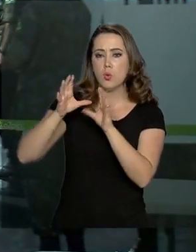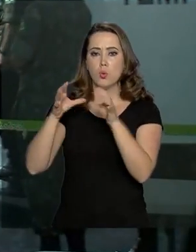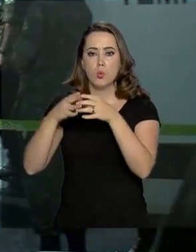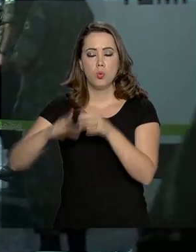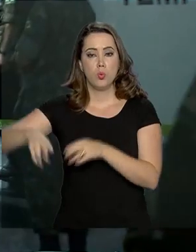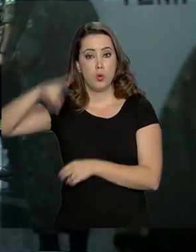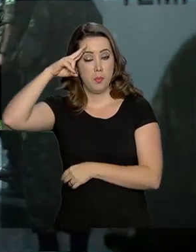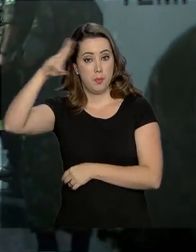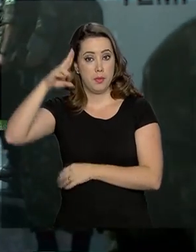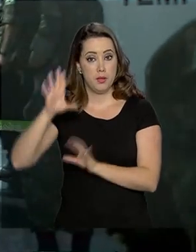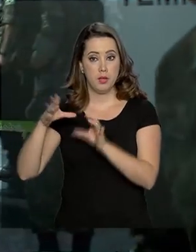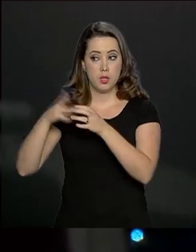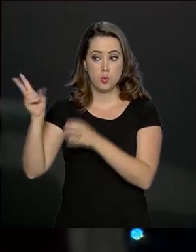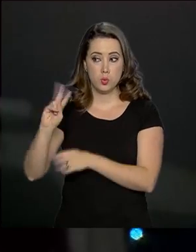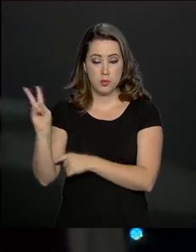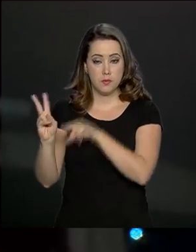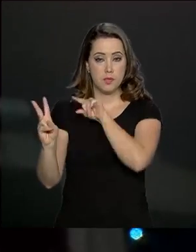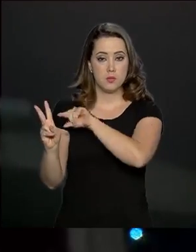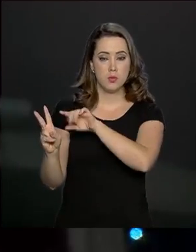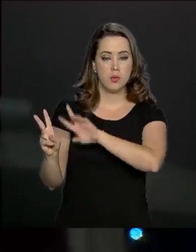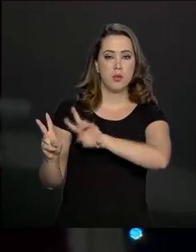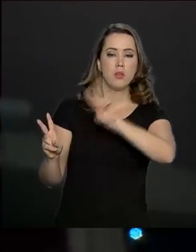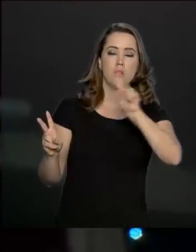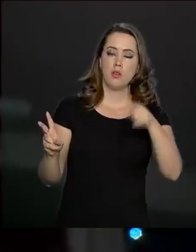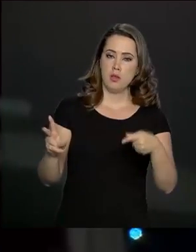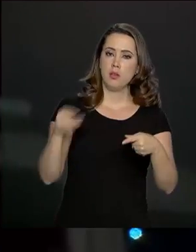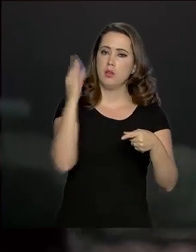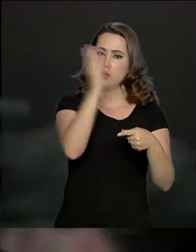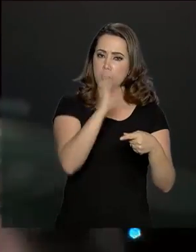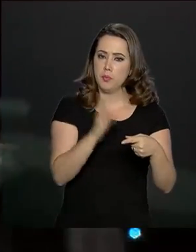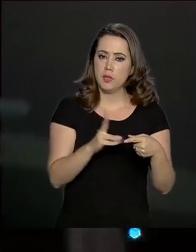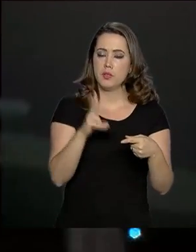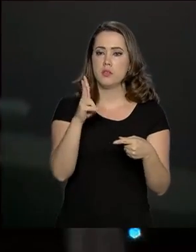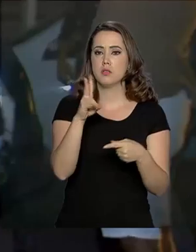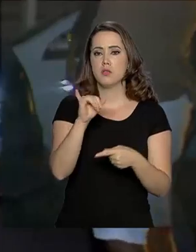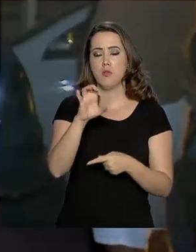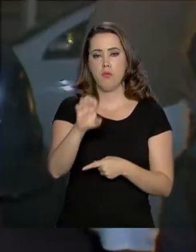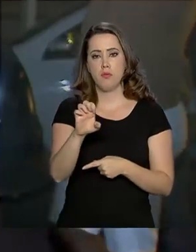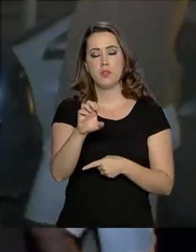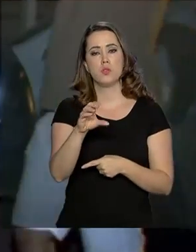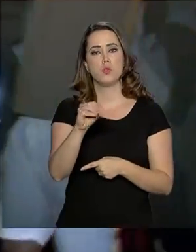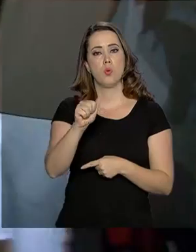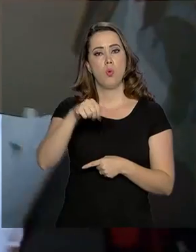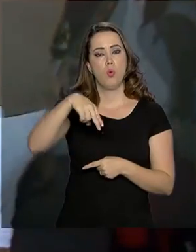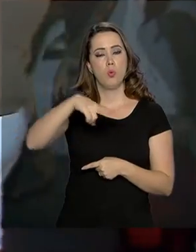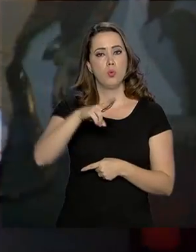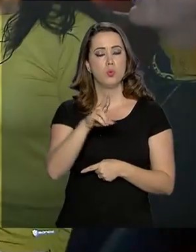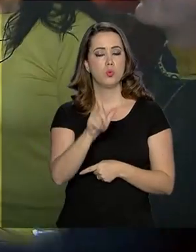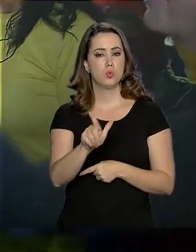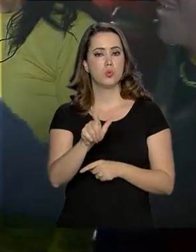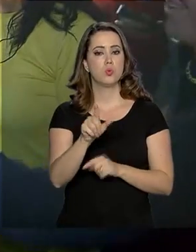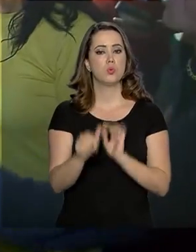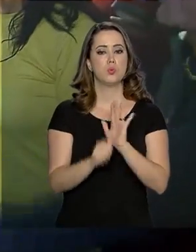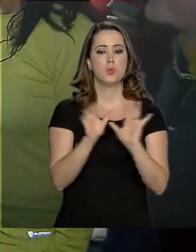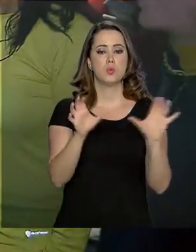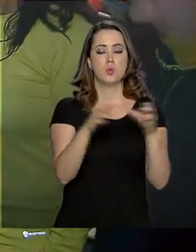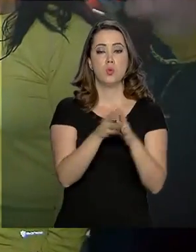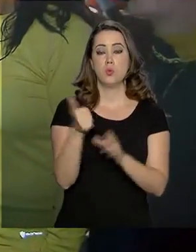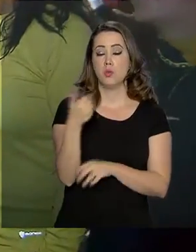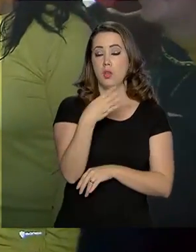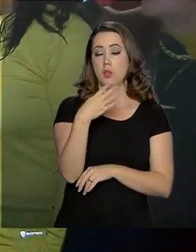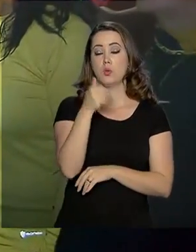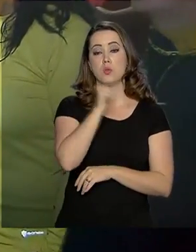militares do regime de Nicolás Maduro com vice-cônsul brasileiro em Santa Helena de Uairém, o primeiro grupo de 14